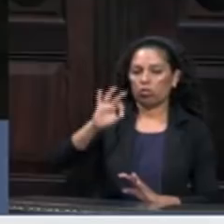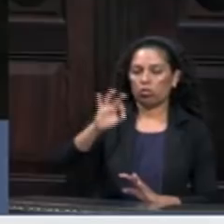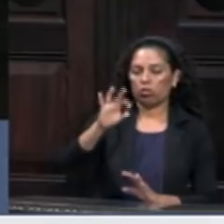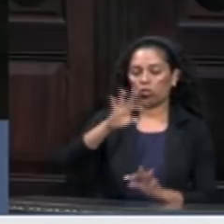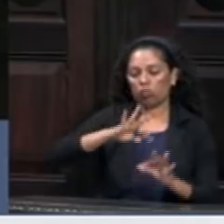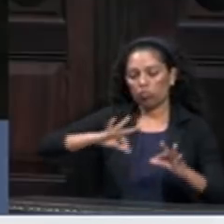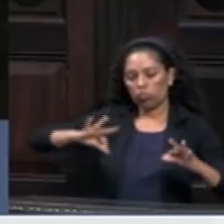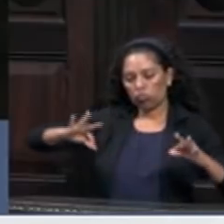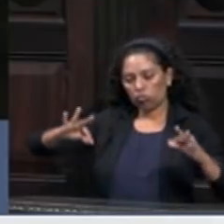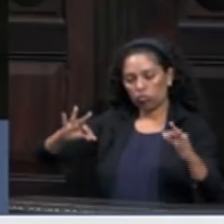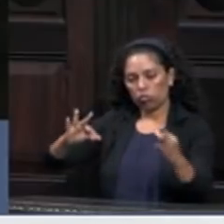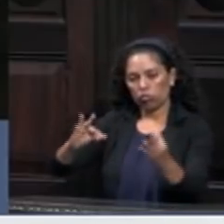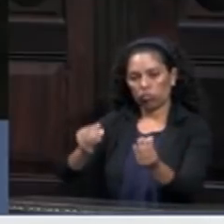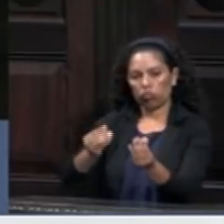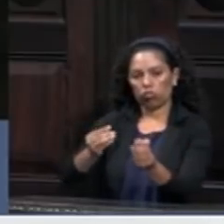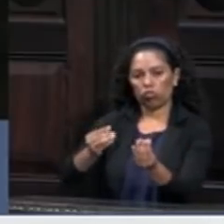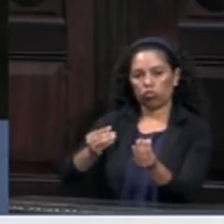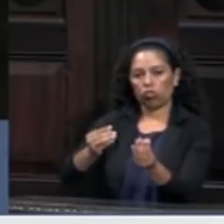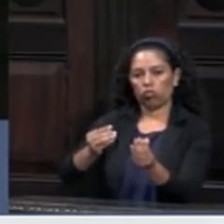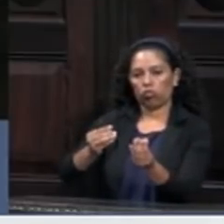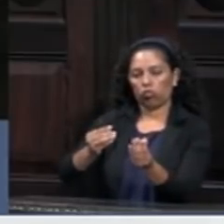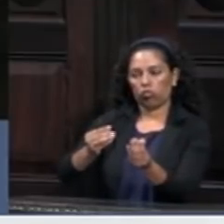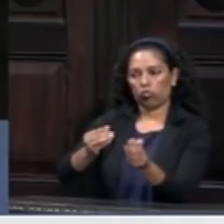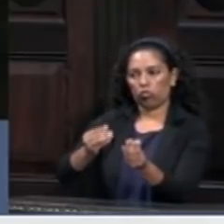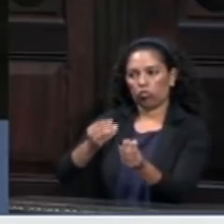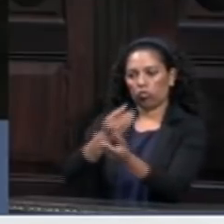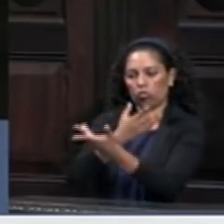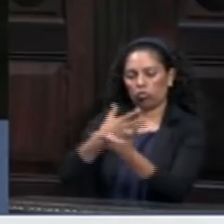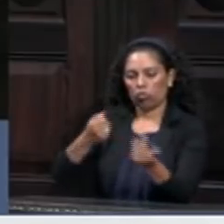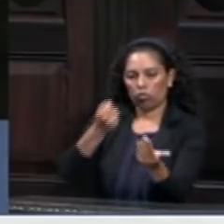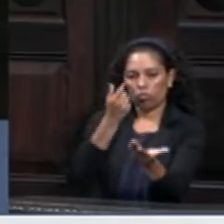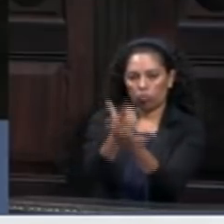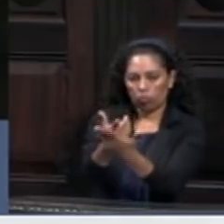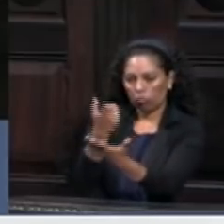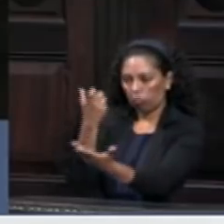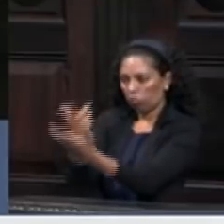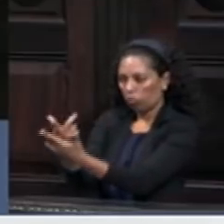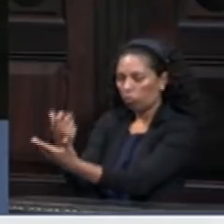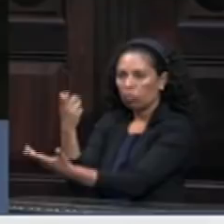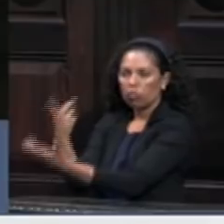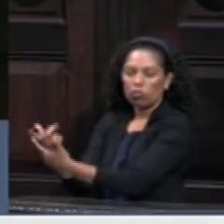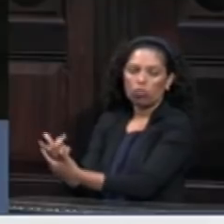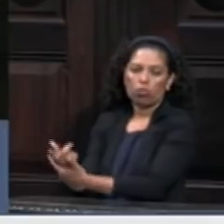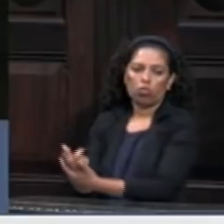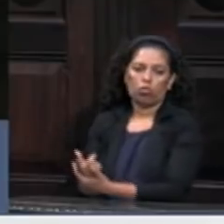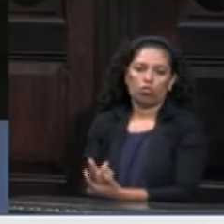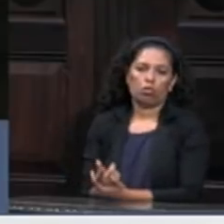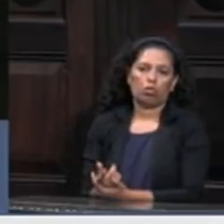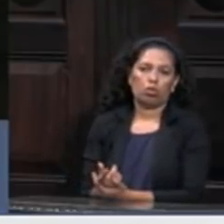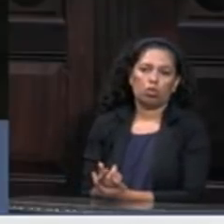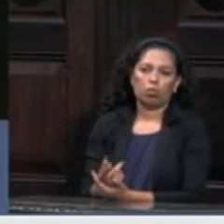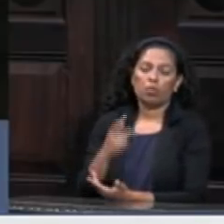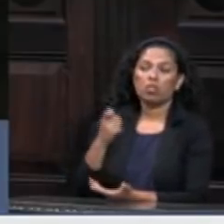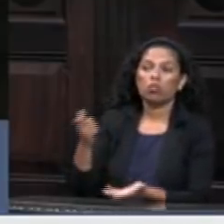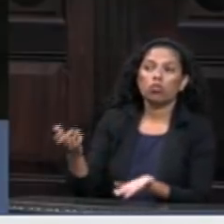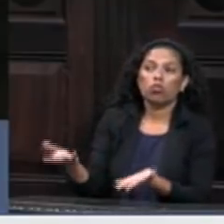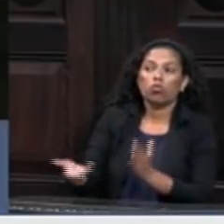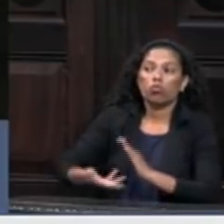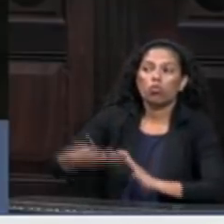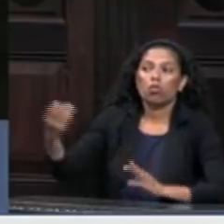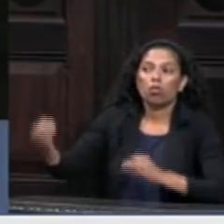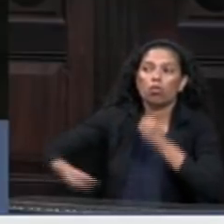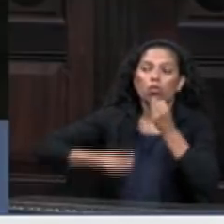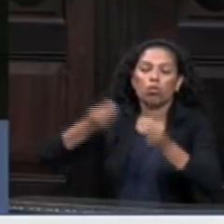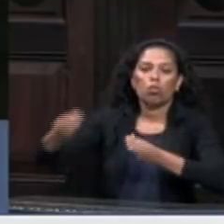horizontalmente em todas as despesas, como isso fosse possível. Tem órgão